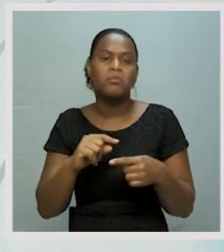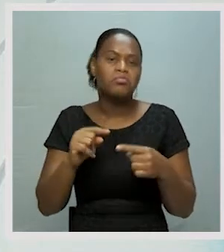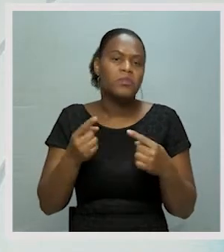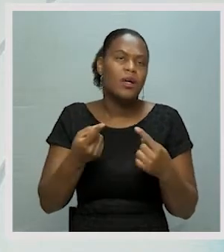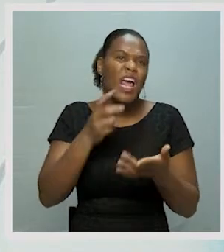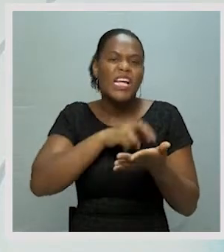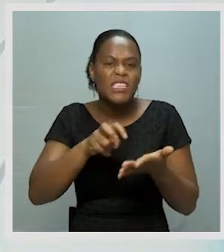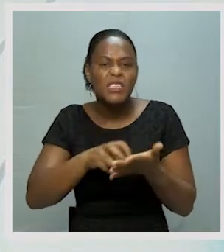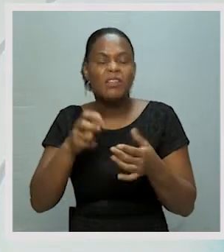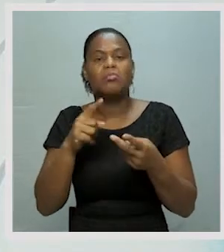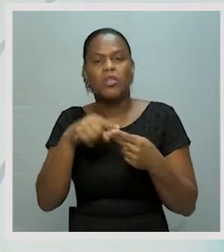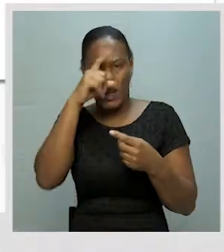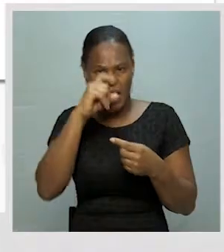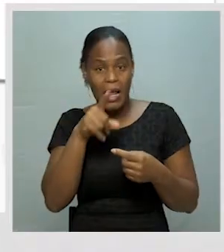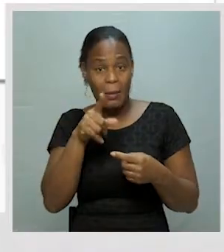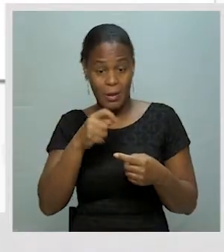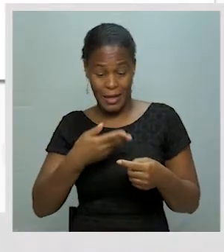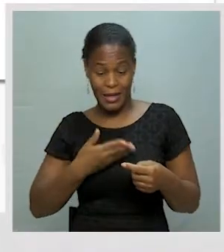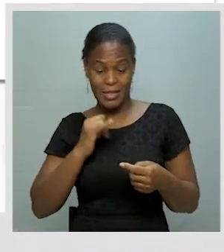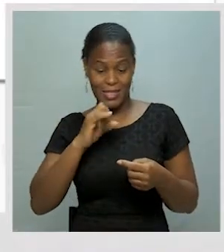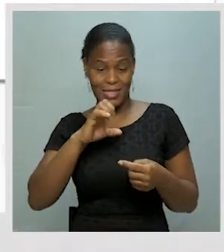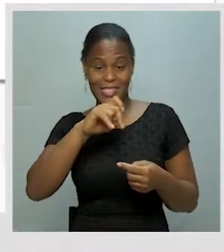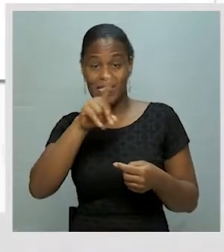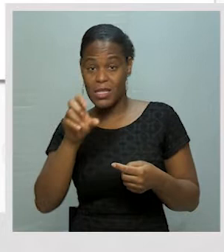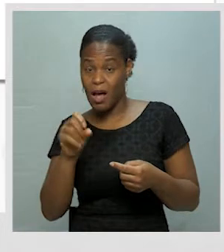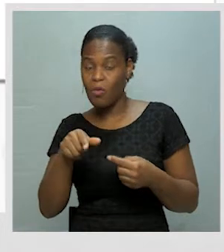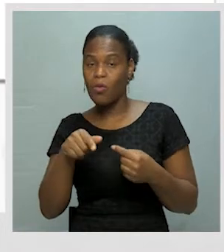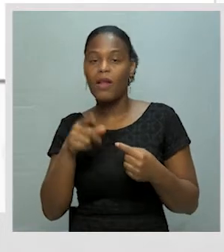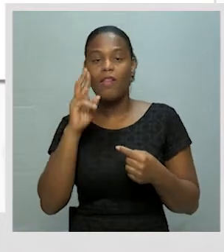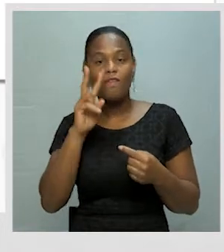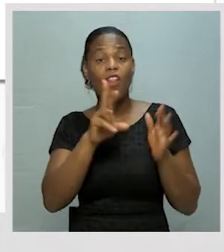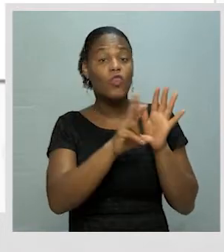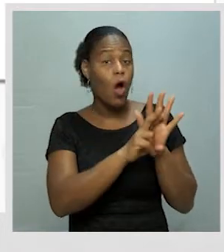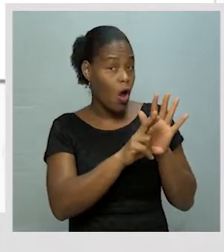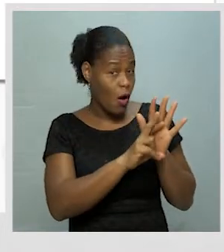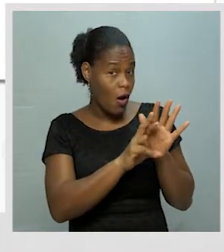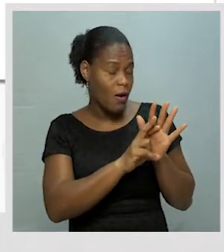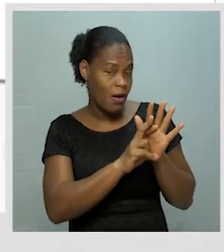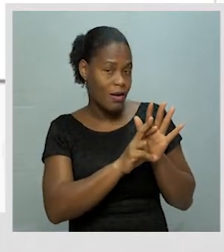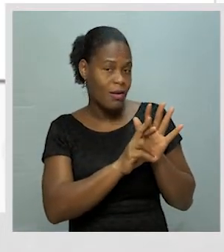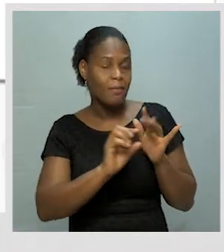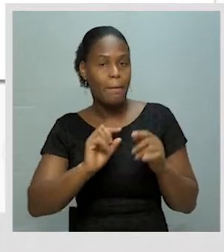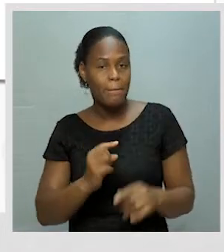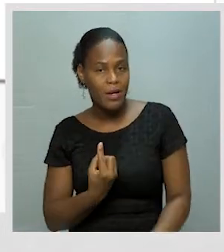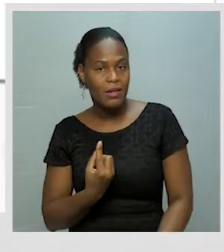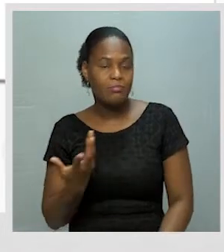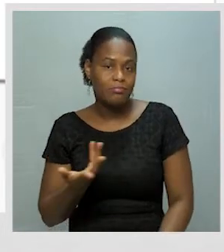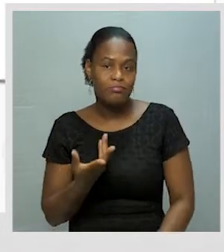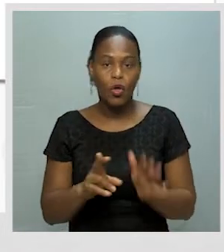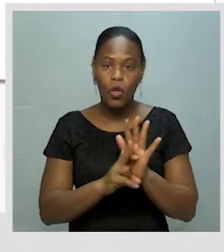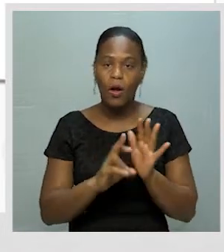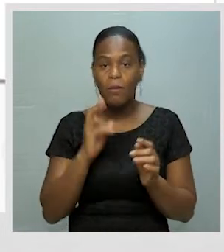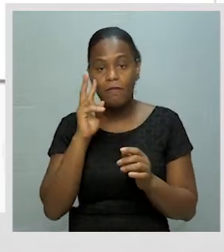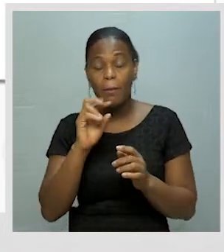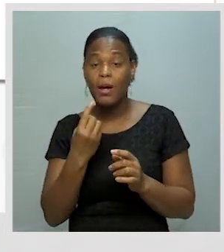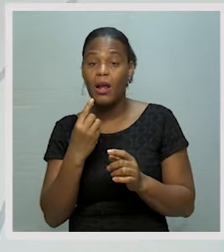lembrar? Exatamente tudo isso. Vimos as normas, as regras para a referência bibliográfica.